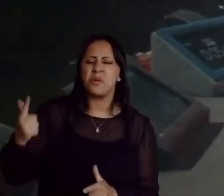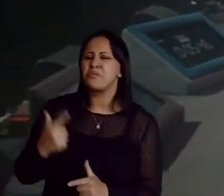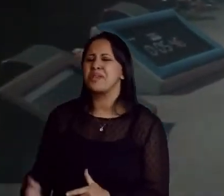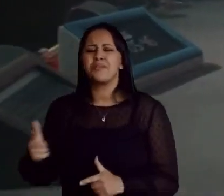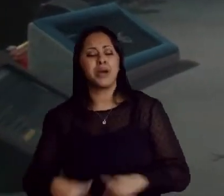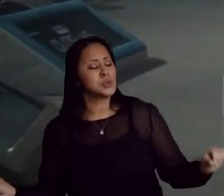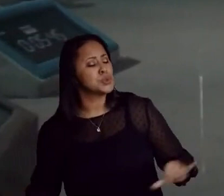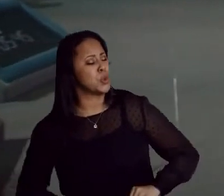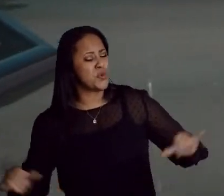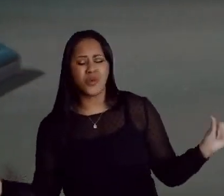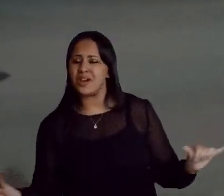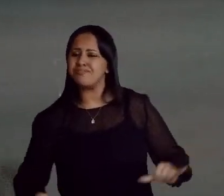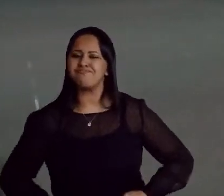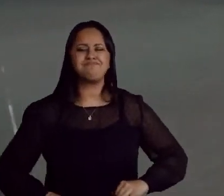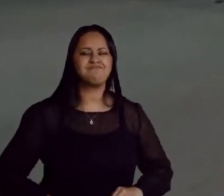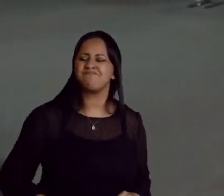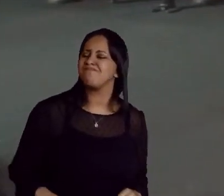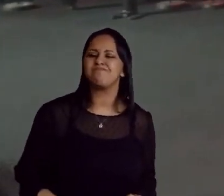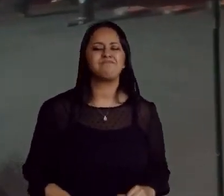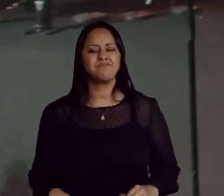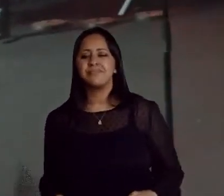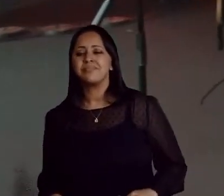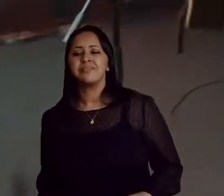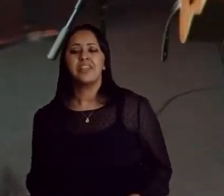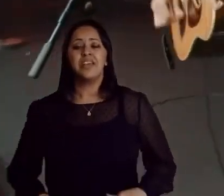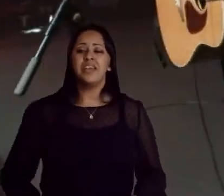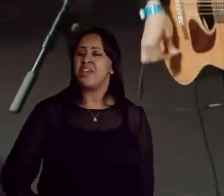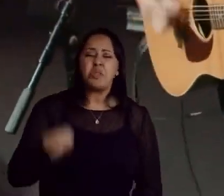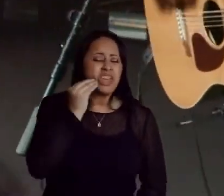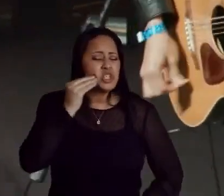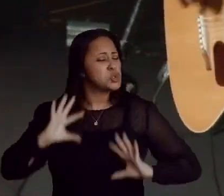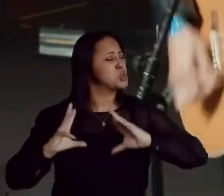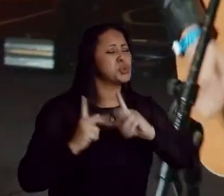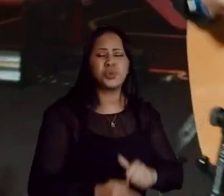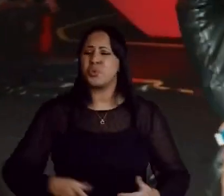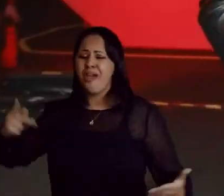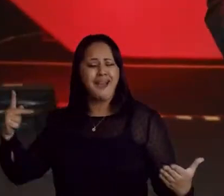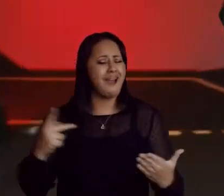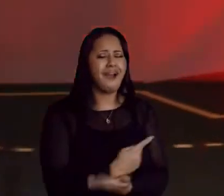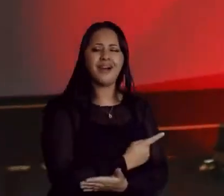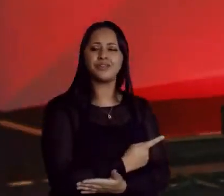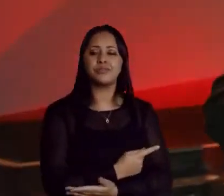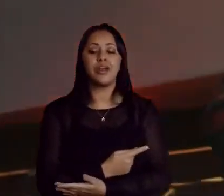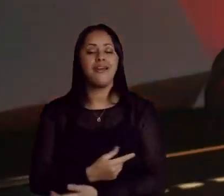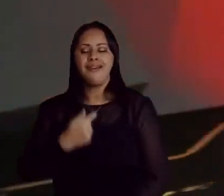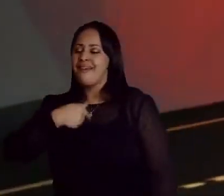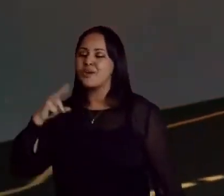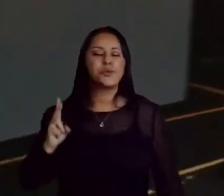floresça, que não haja fruto na vida. Que o produto, vamos, que o produto da oliveira